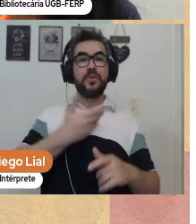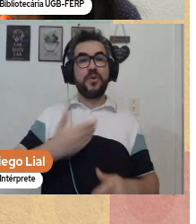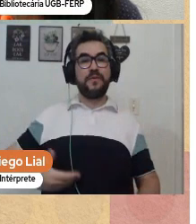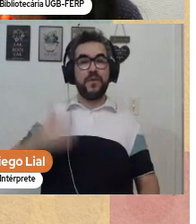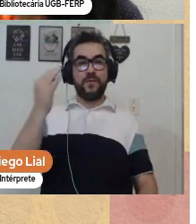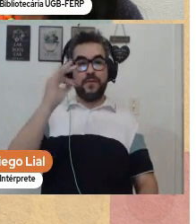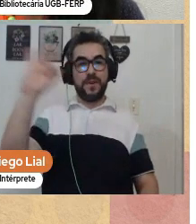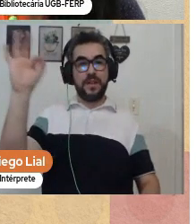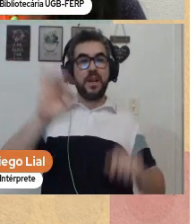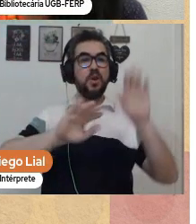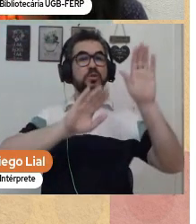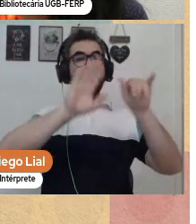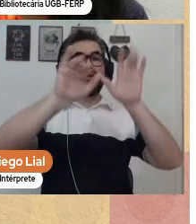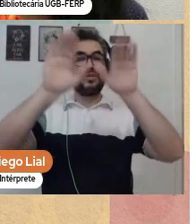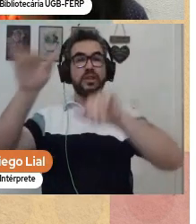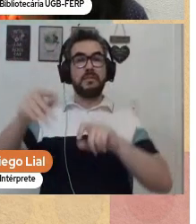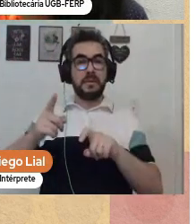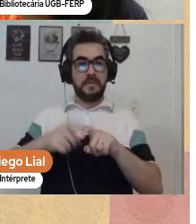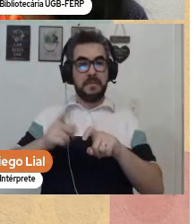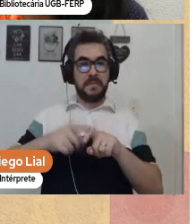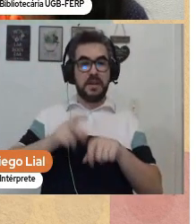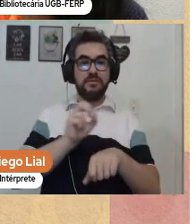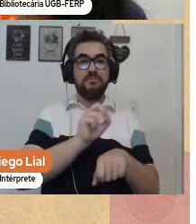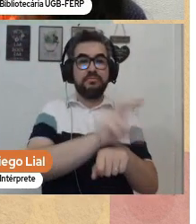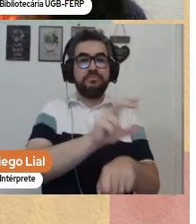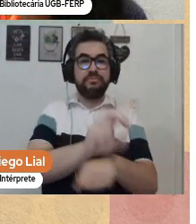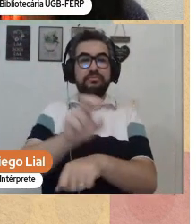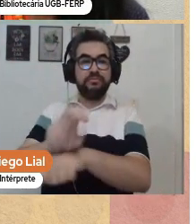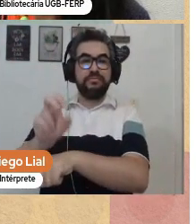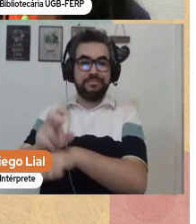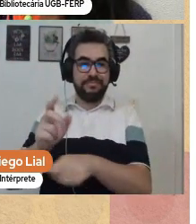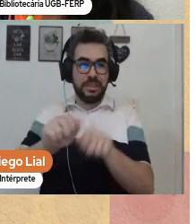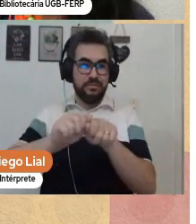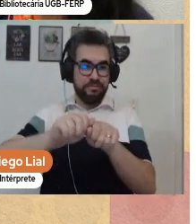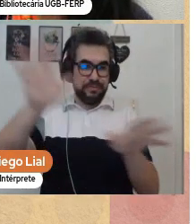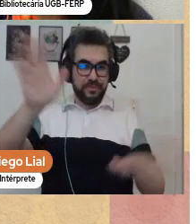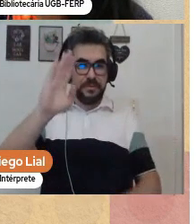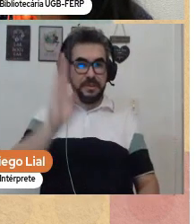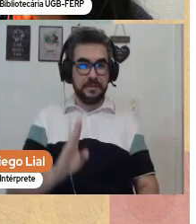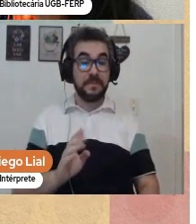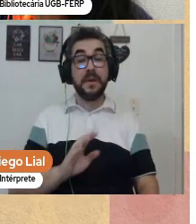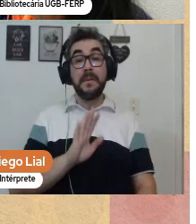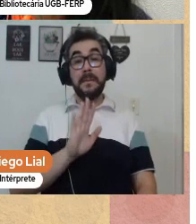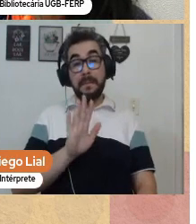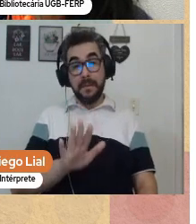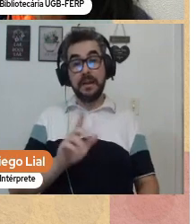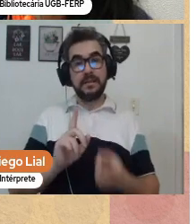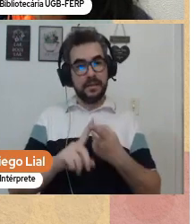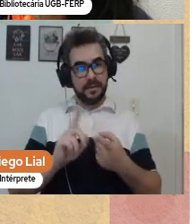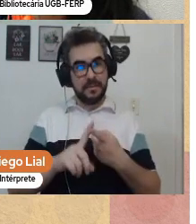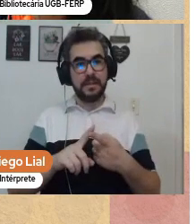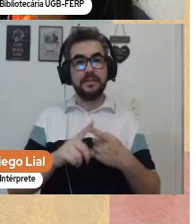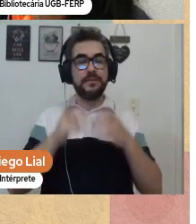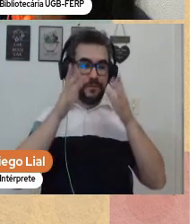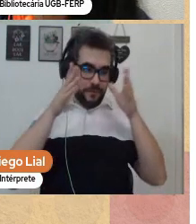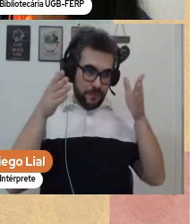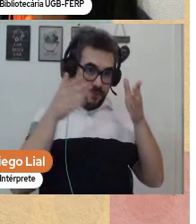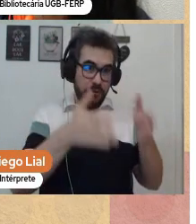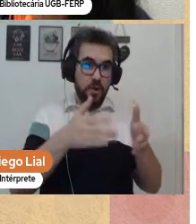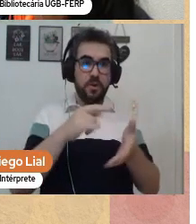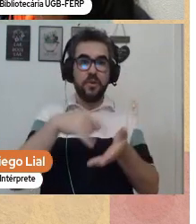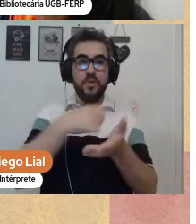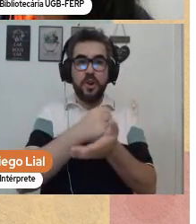como o que foi contemplado são os dados digitais, que também é uma publicação muito importante para quem